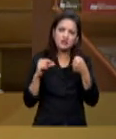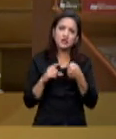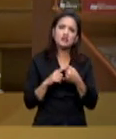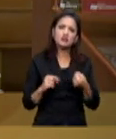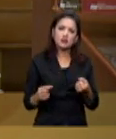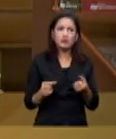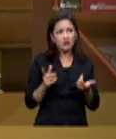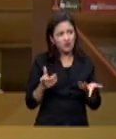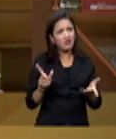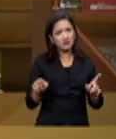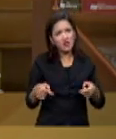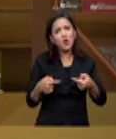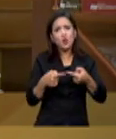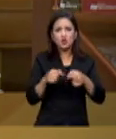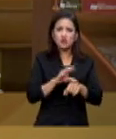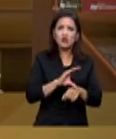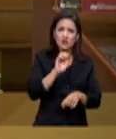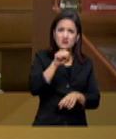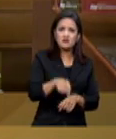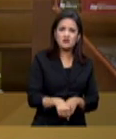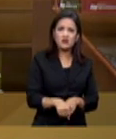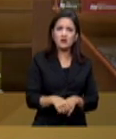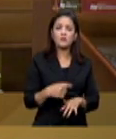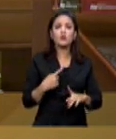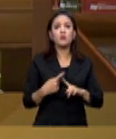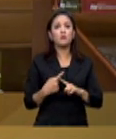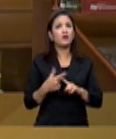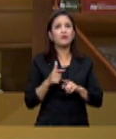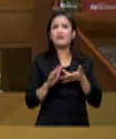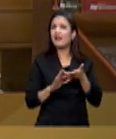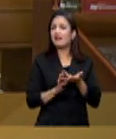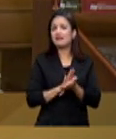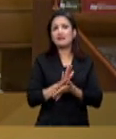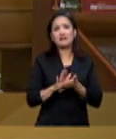fato constitucional. Não há uma afronta assim,